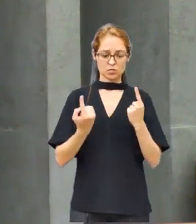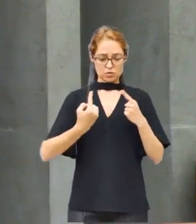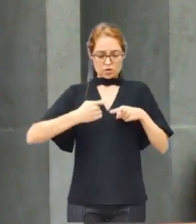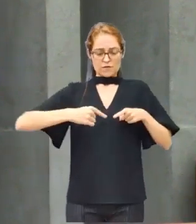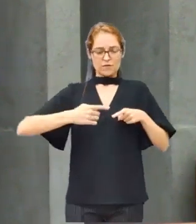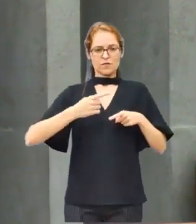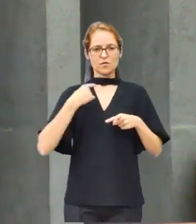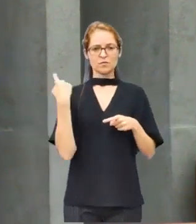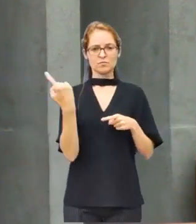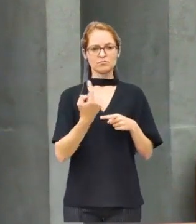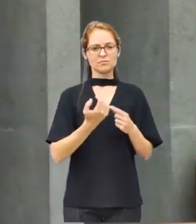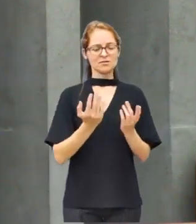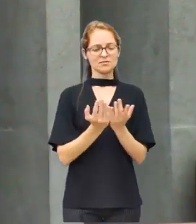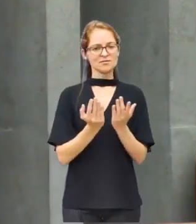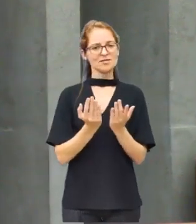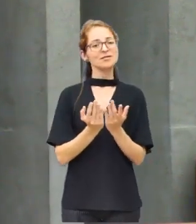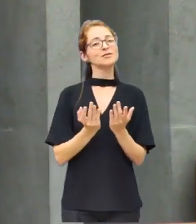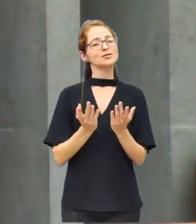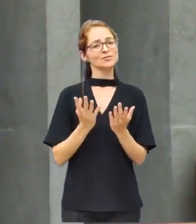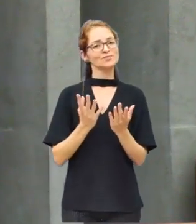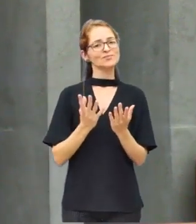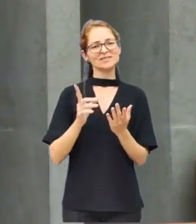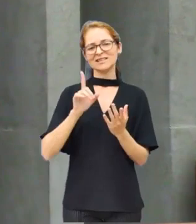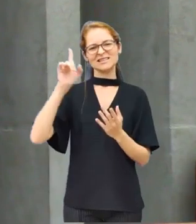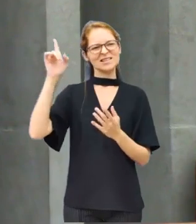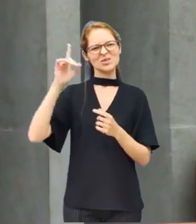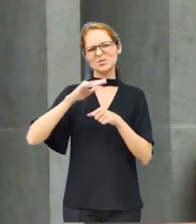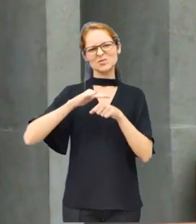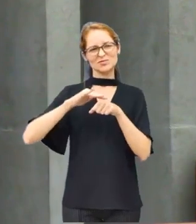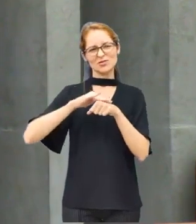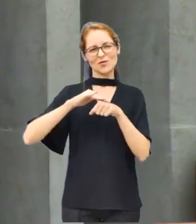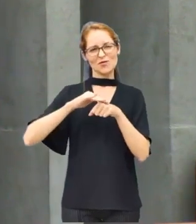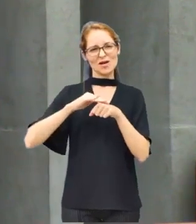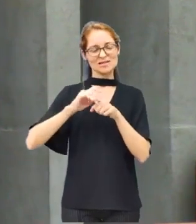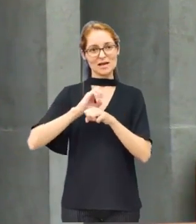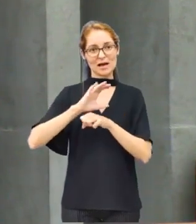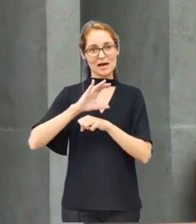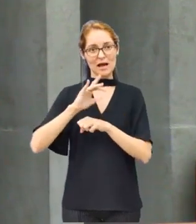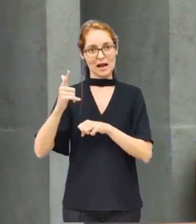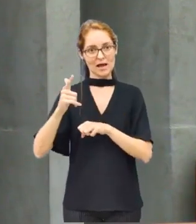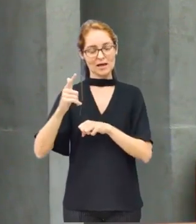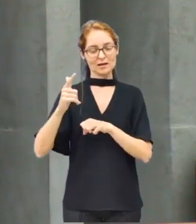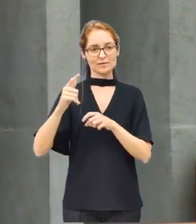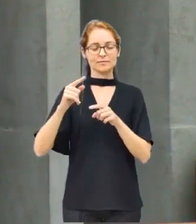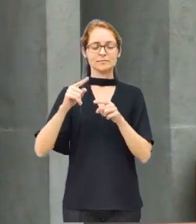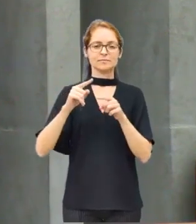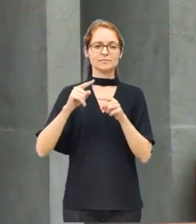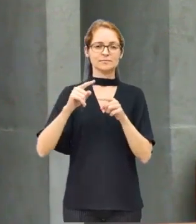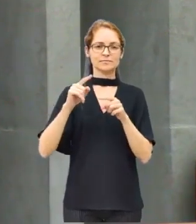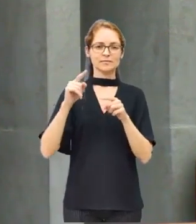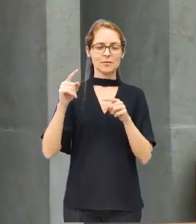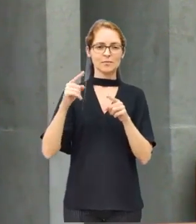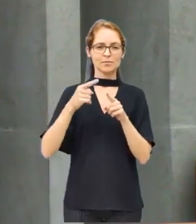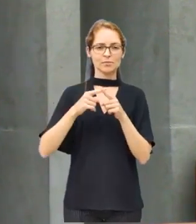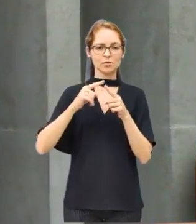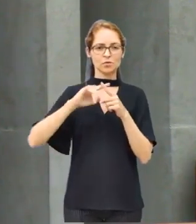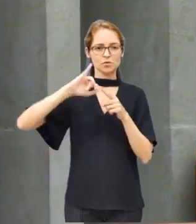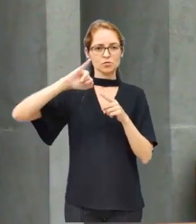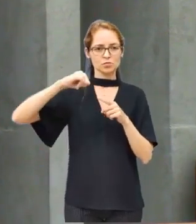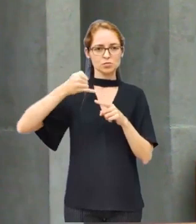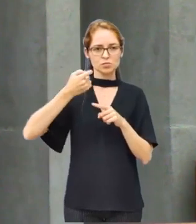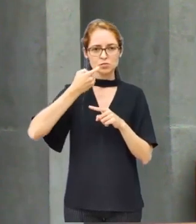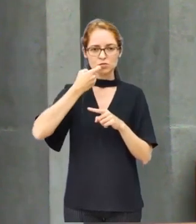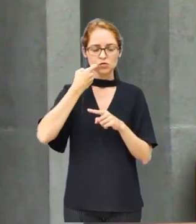ou em todas elas, Deus não fala conosco dessa forma tão explícita como falou aqui com o profeta. Porém,